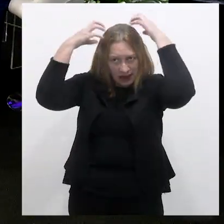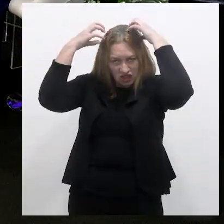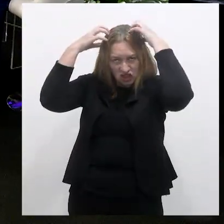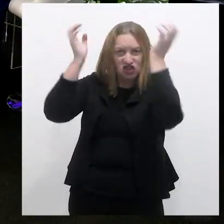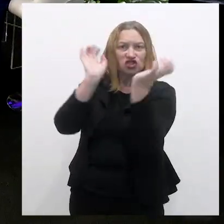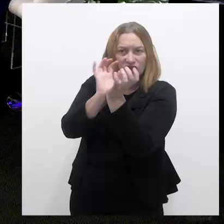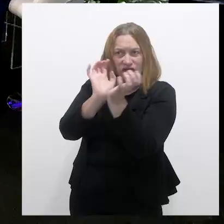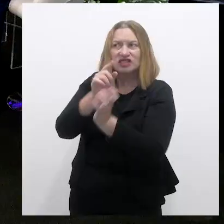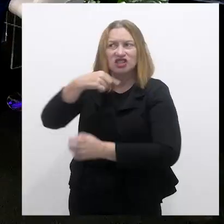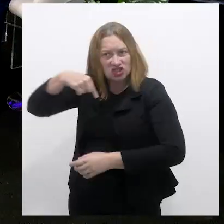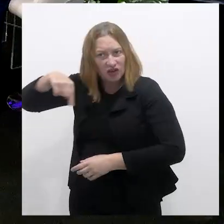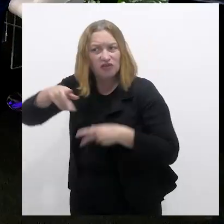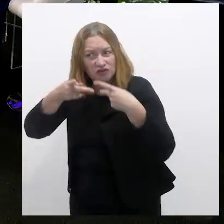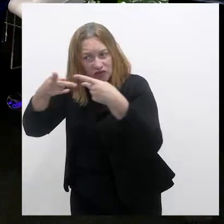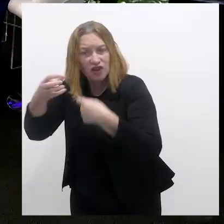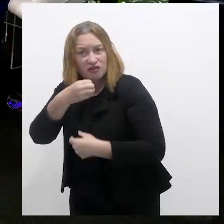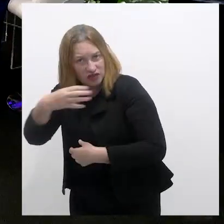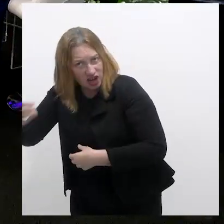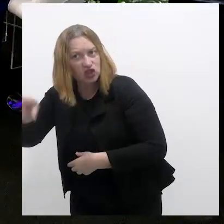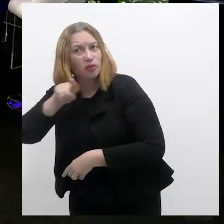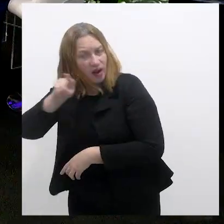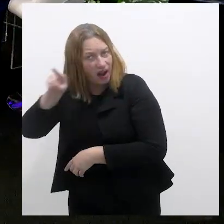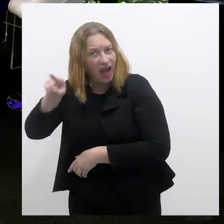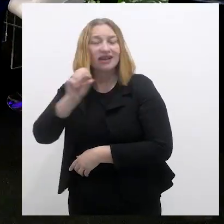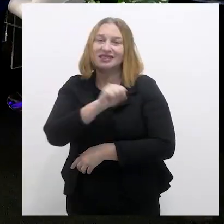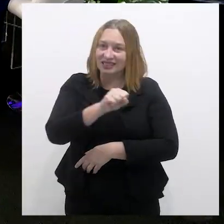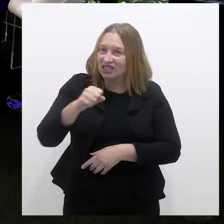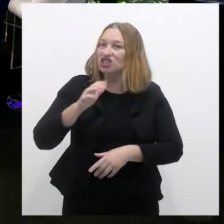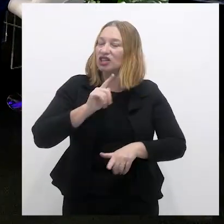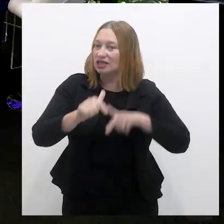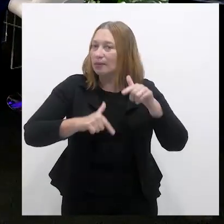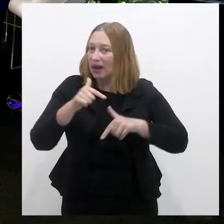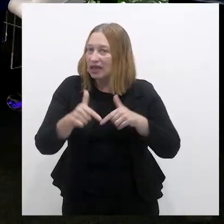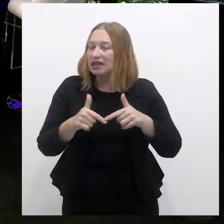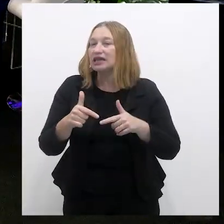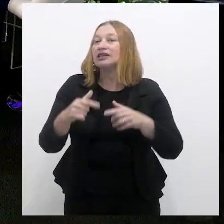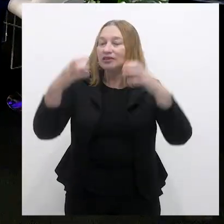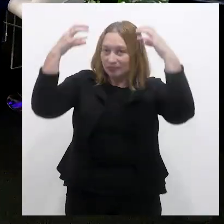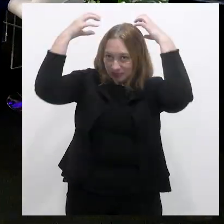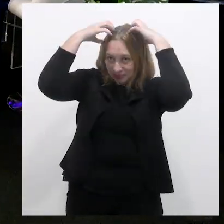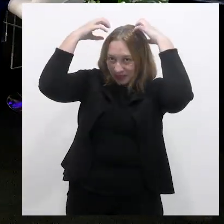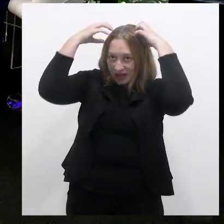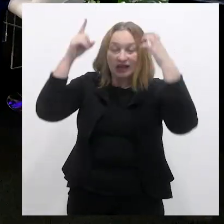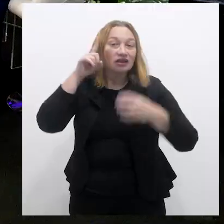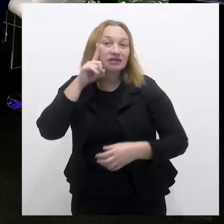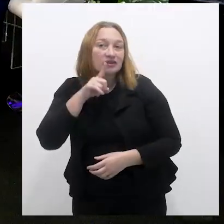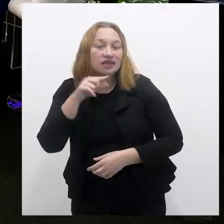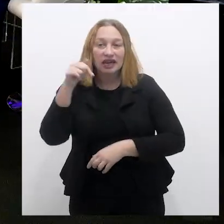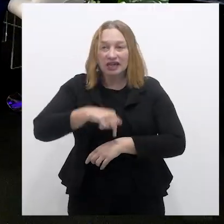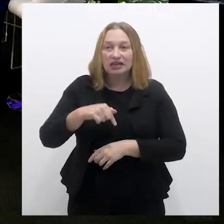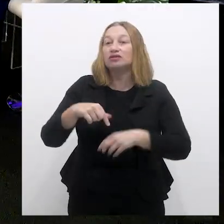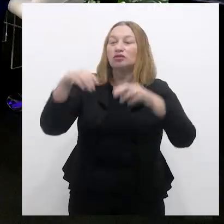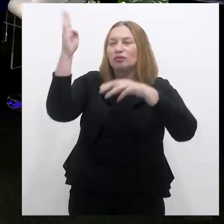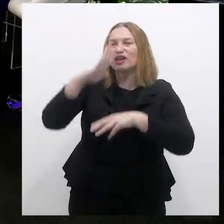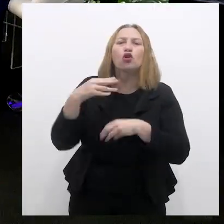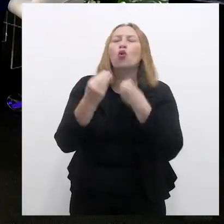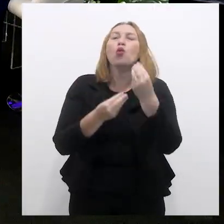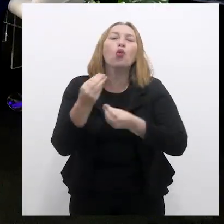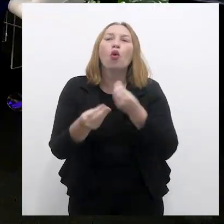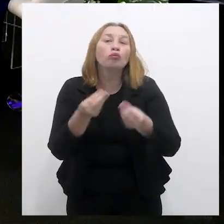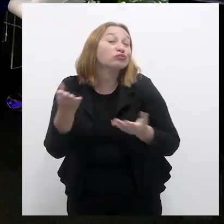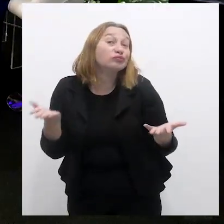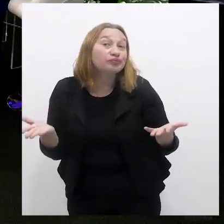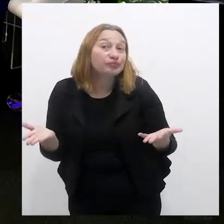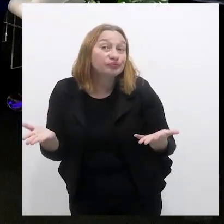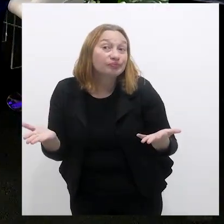para Disney? Ele está falando em Disney, verdade. lembrei. Você já performou lá na Disney, Sim, né? trabalhei na Disney já algumas vezes nos Estados Unidos e aqui no Brasil. Então, como é que foi